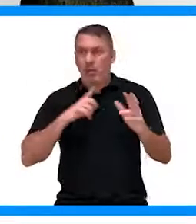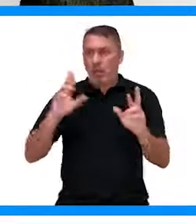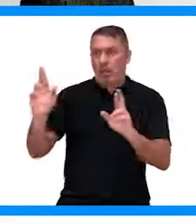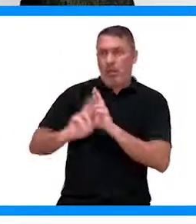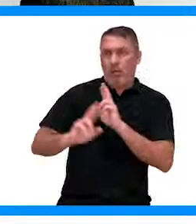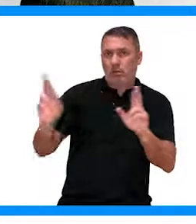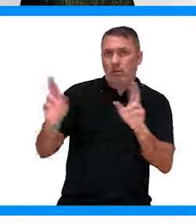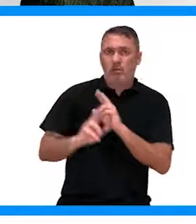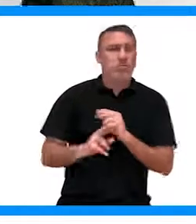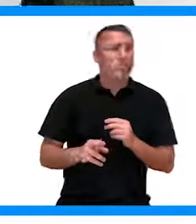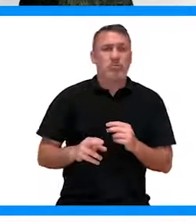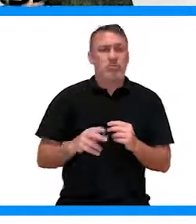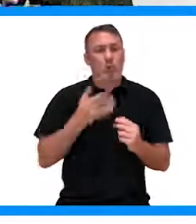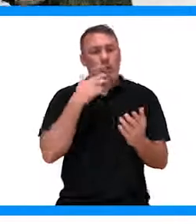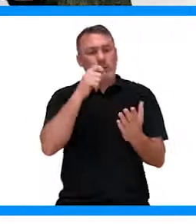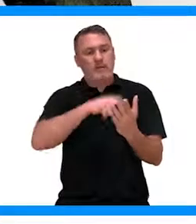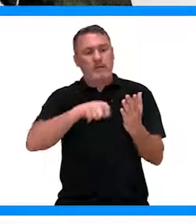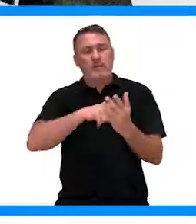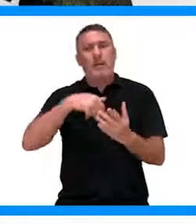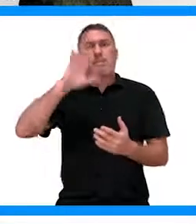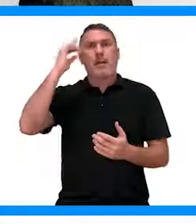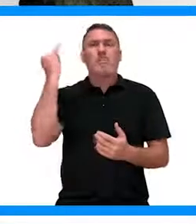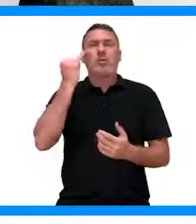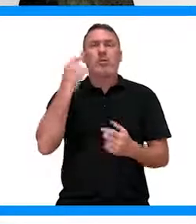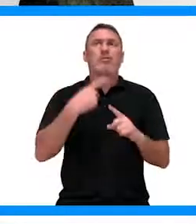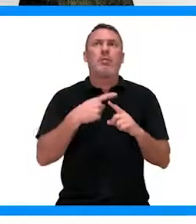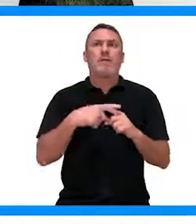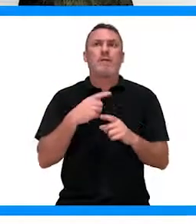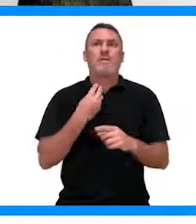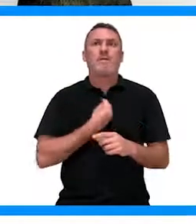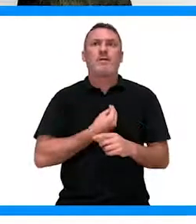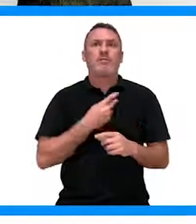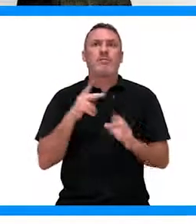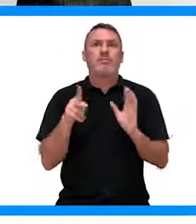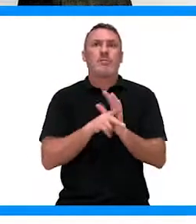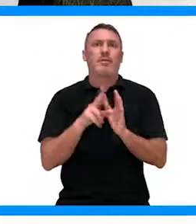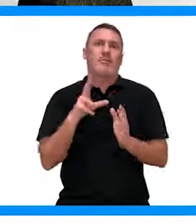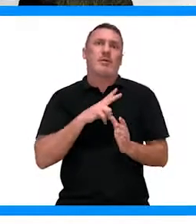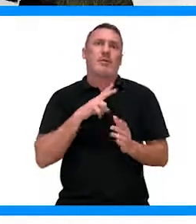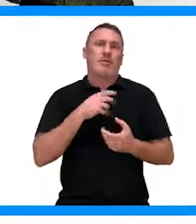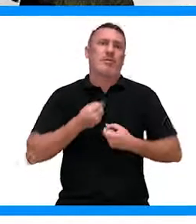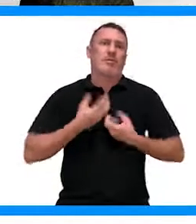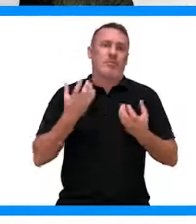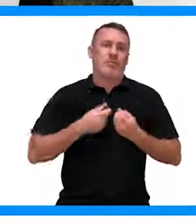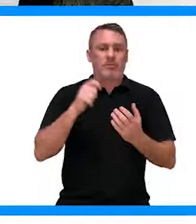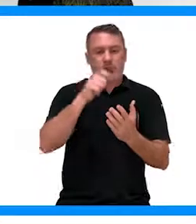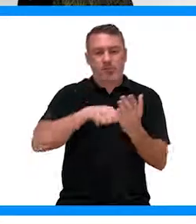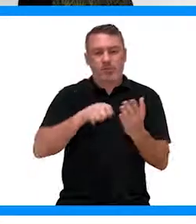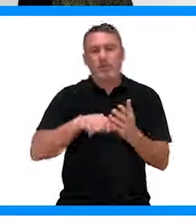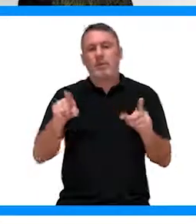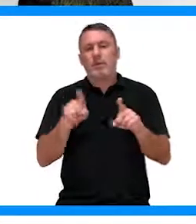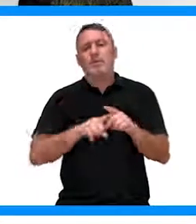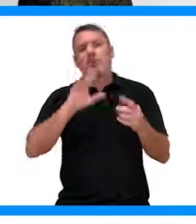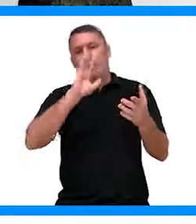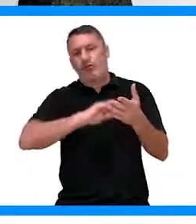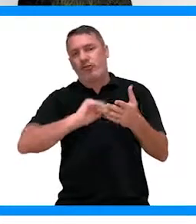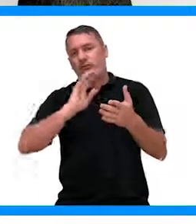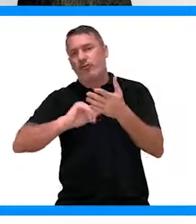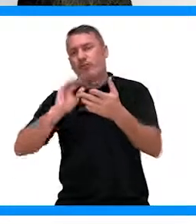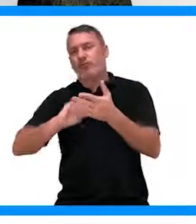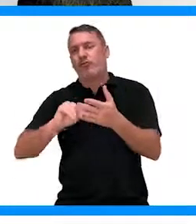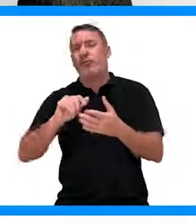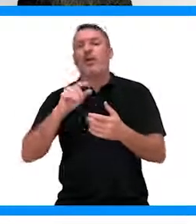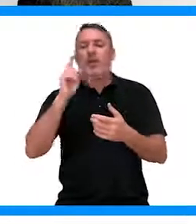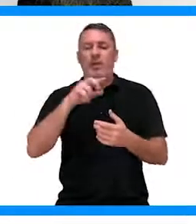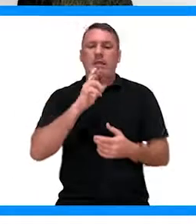que tem a maior importância, né? Porque ele está dizendo ali algo emotivo. Então, a gente descarta